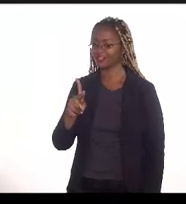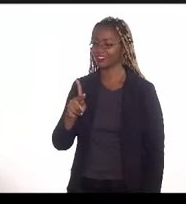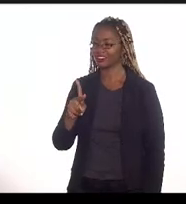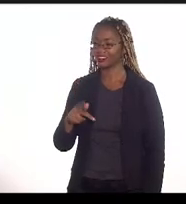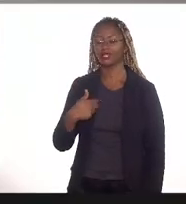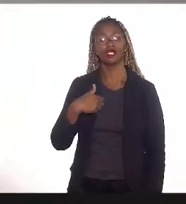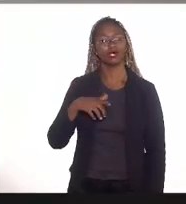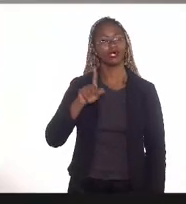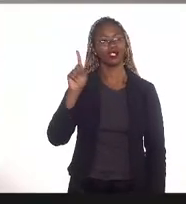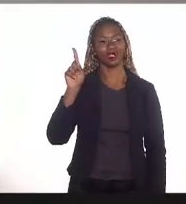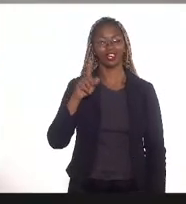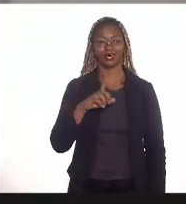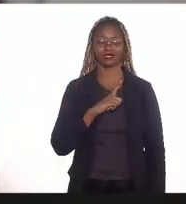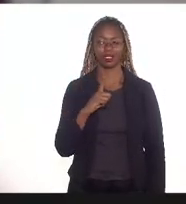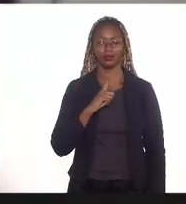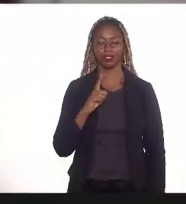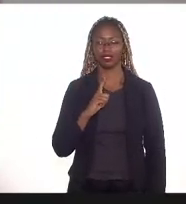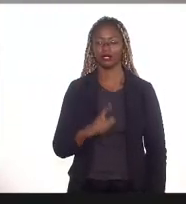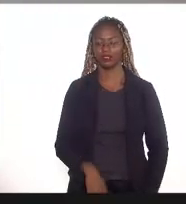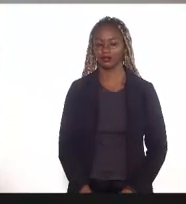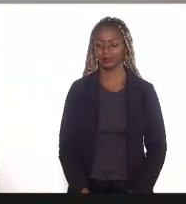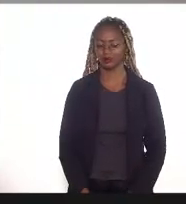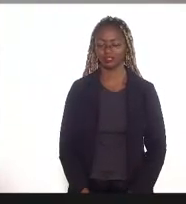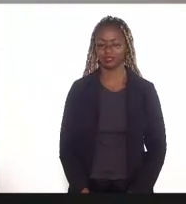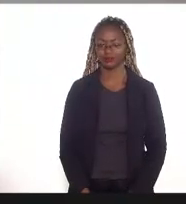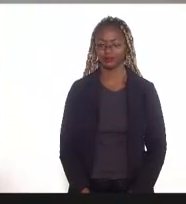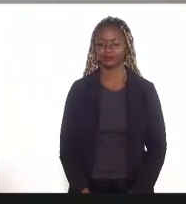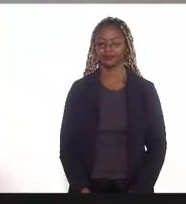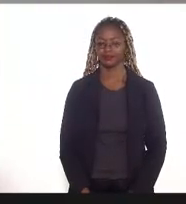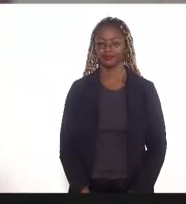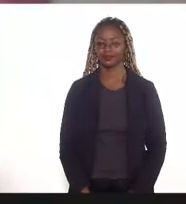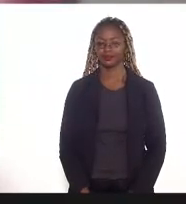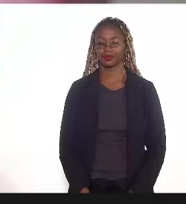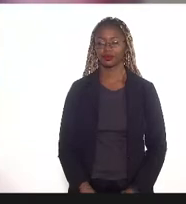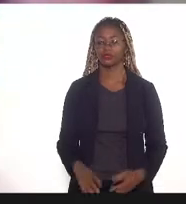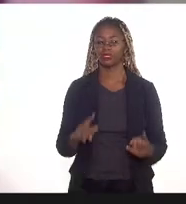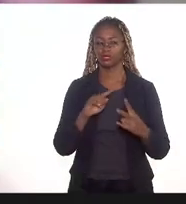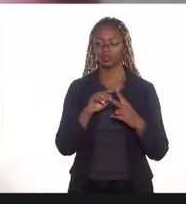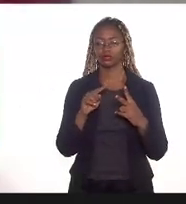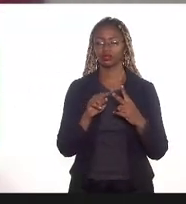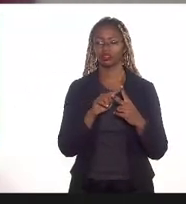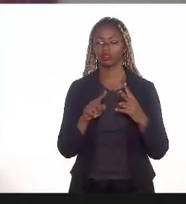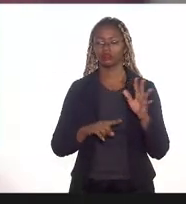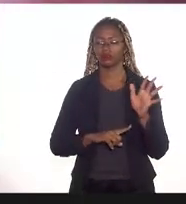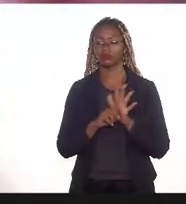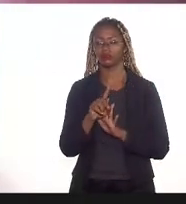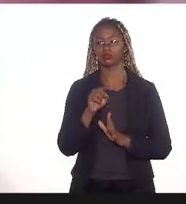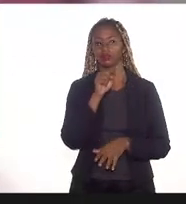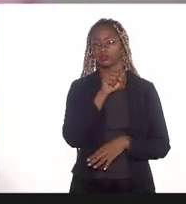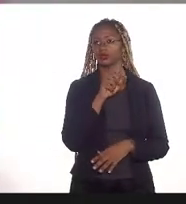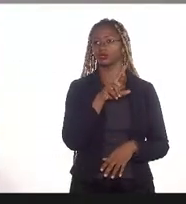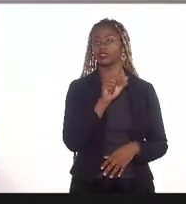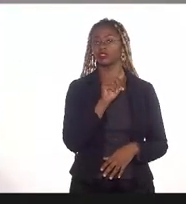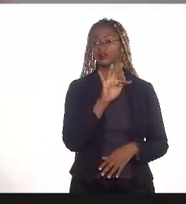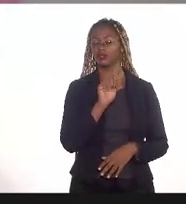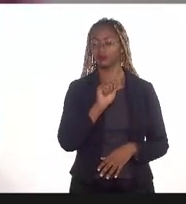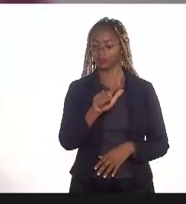Eu tenho, presidente. Pois não, deputado. Eu tenho duas perguntas ao Rafael.